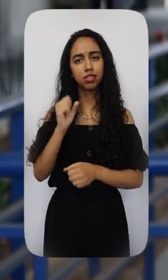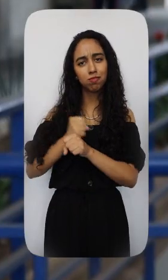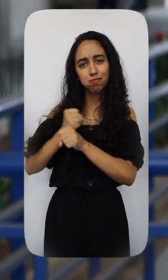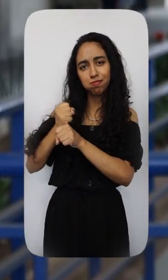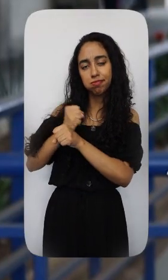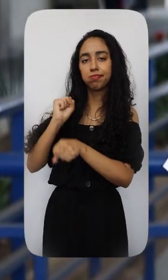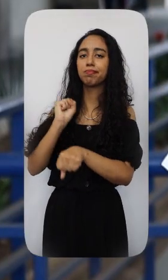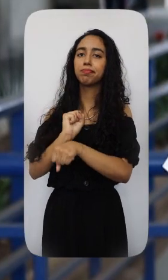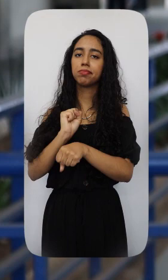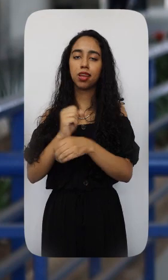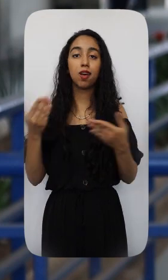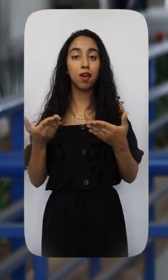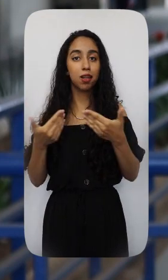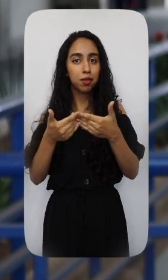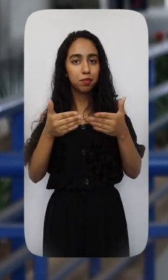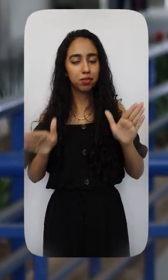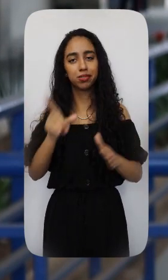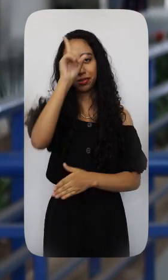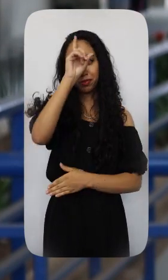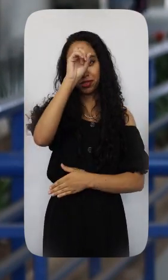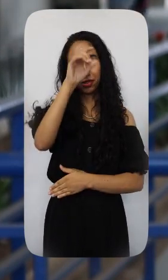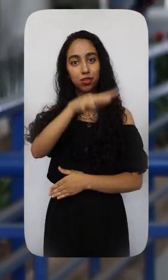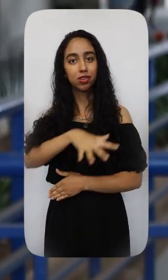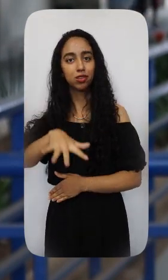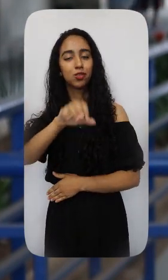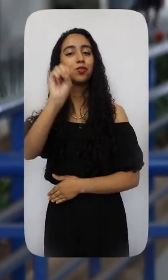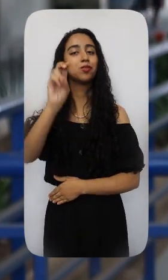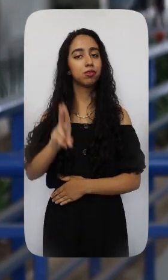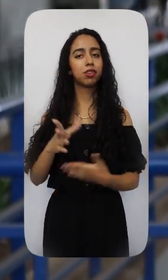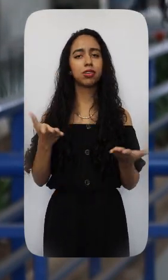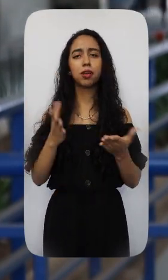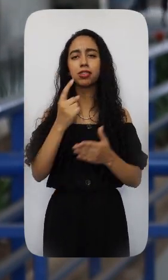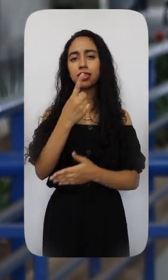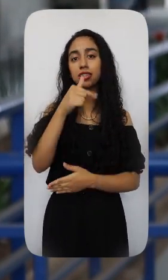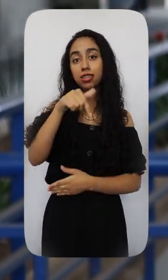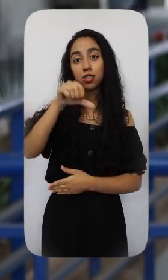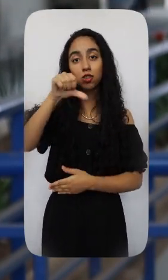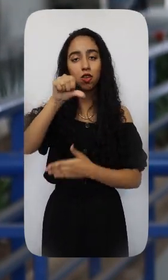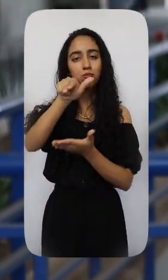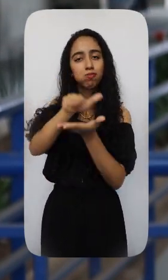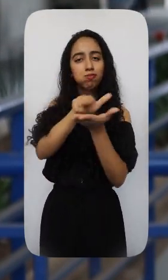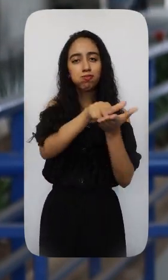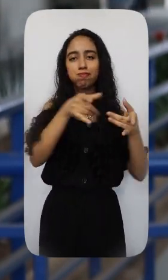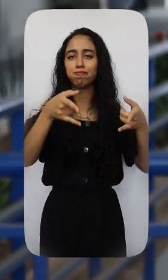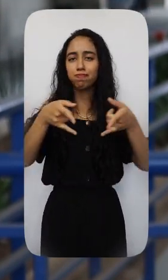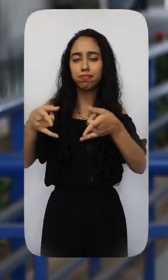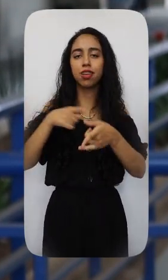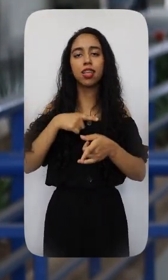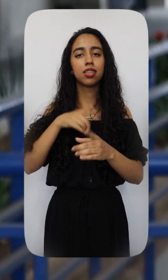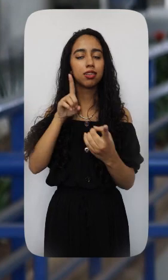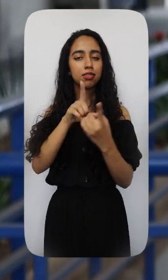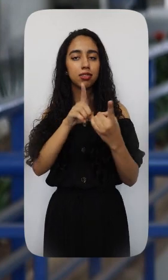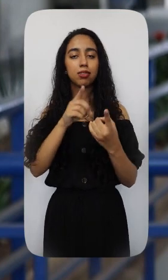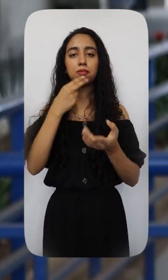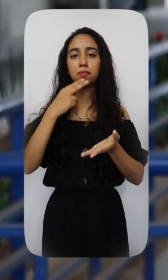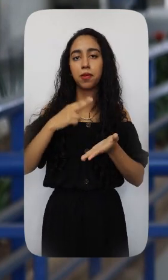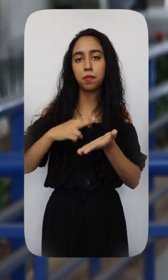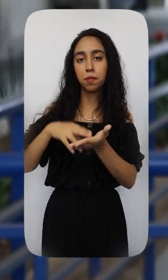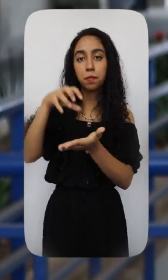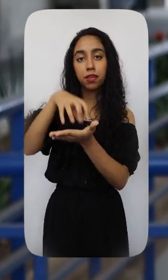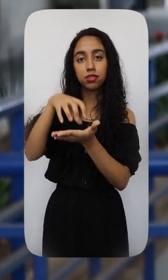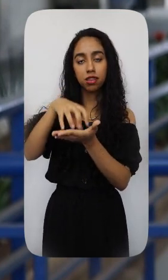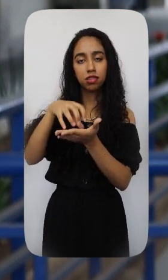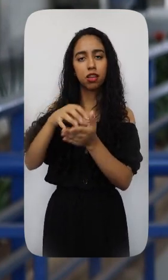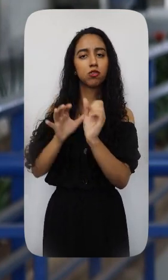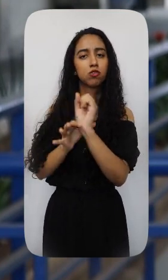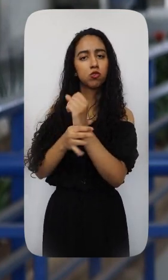Após 30 anos de espera, o Hospital Regional é entregue em Suzano. Com 179 leitos, o local atenderá pacientes